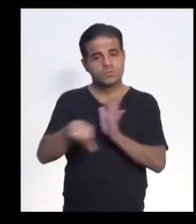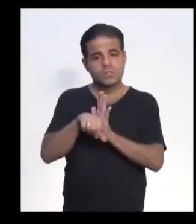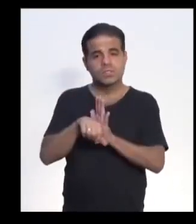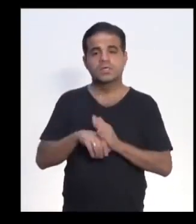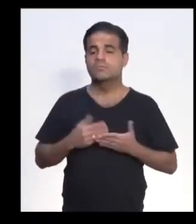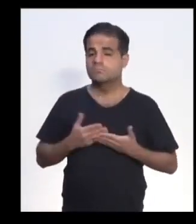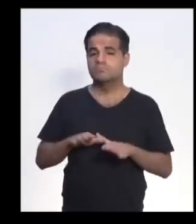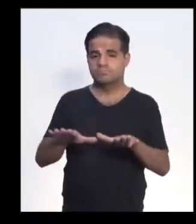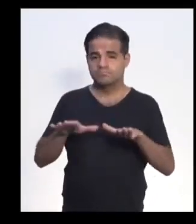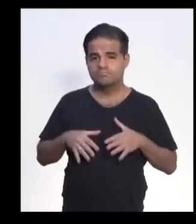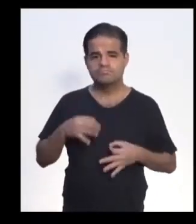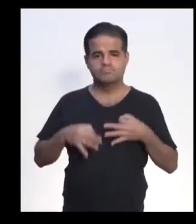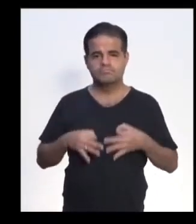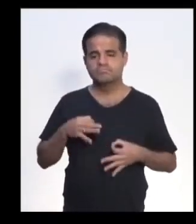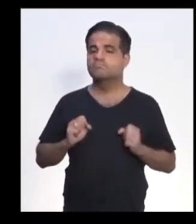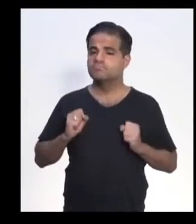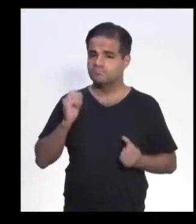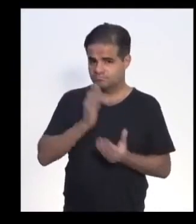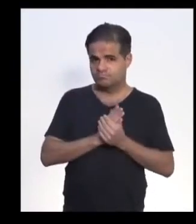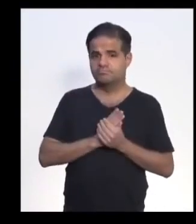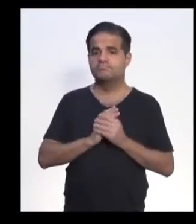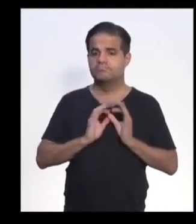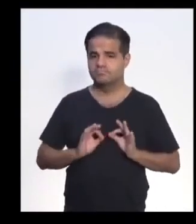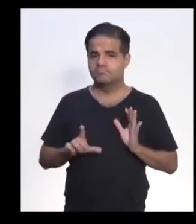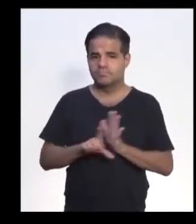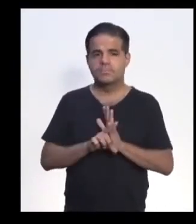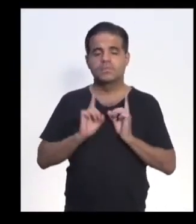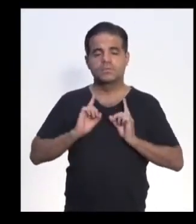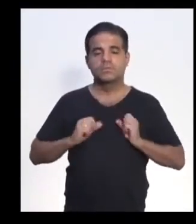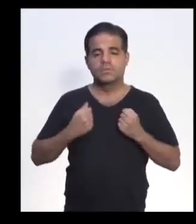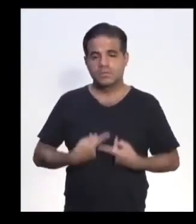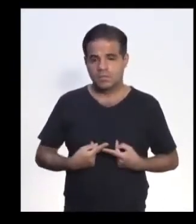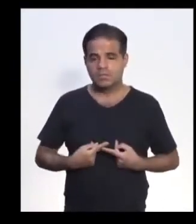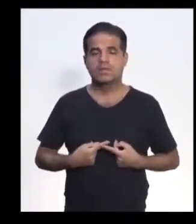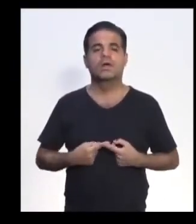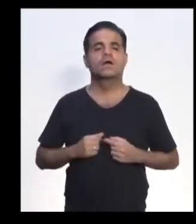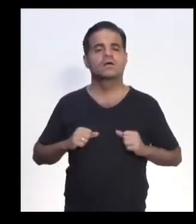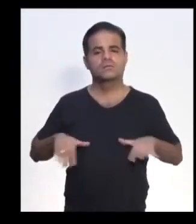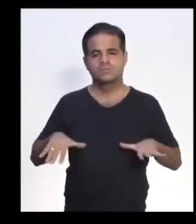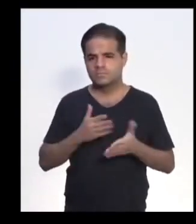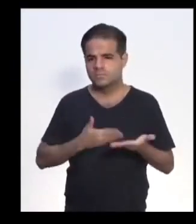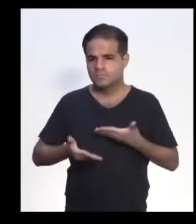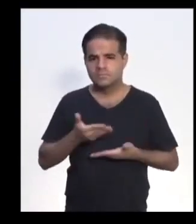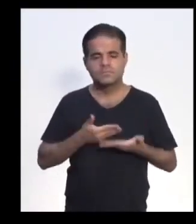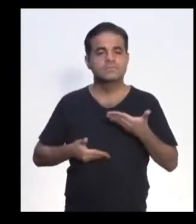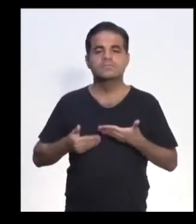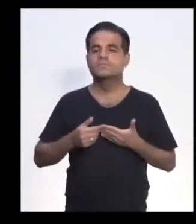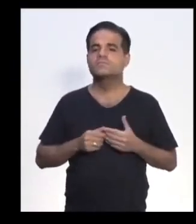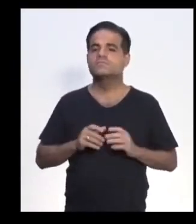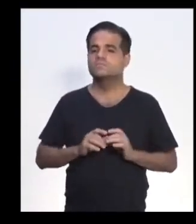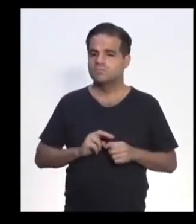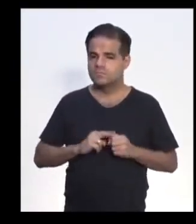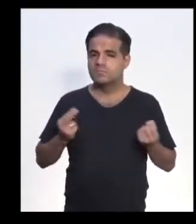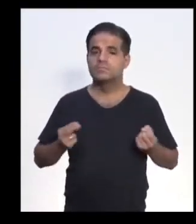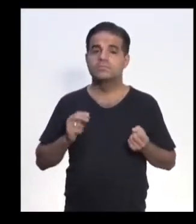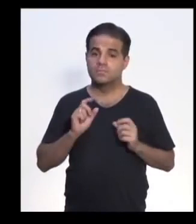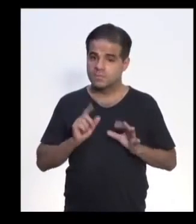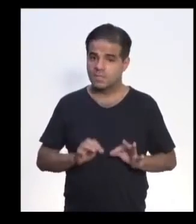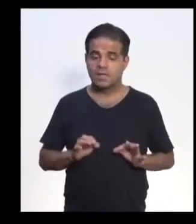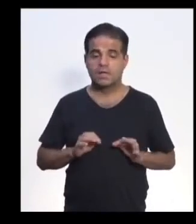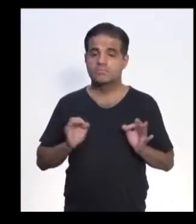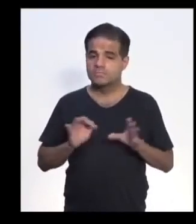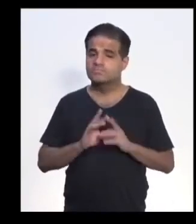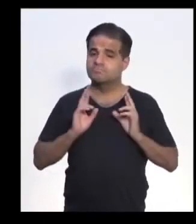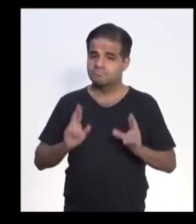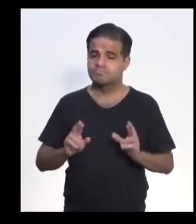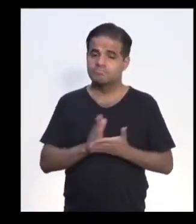diante de um tribunal e com devido processo legal. Os direitos humanos são indivisíveis, interrelacionados e interdependentes, já que é insuficiente